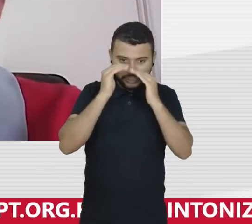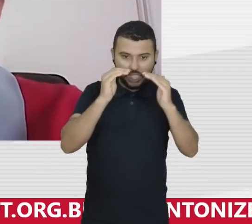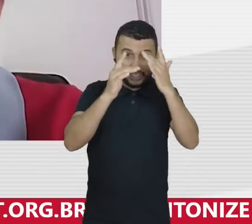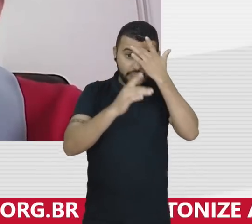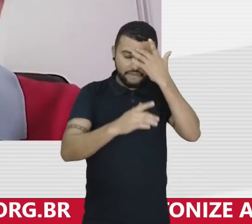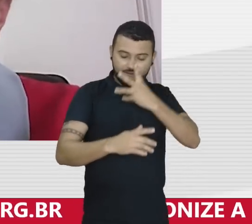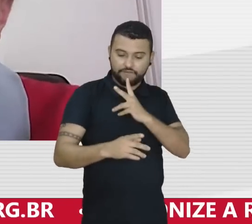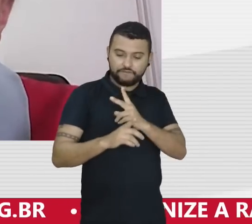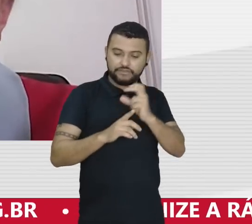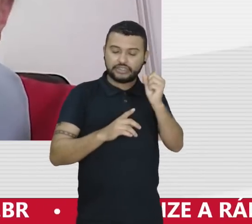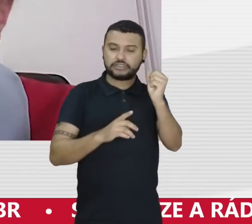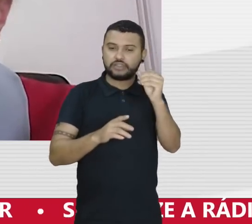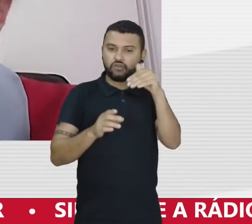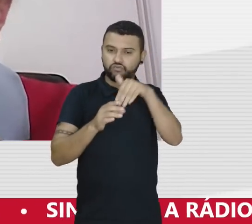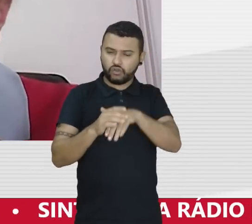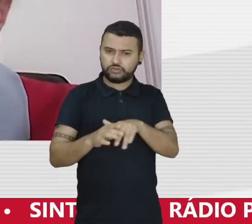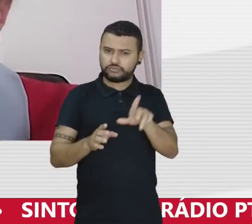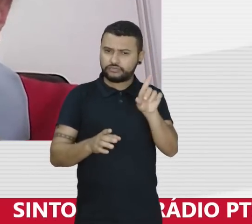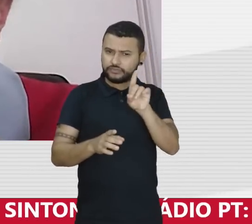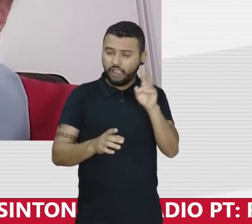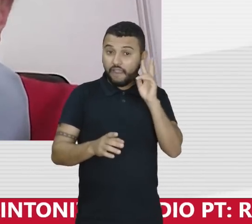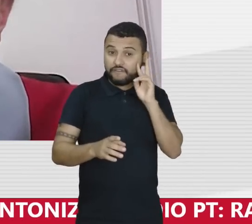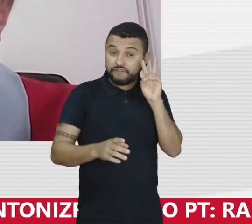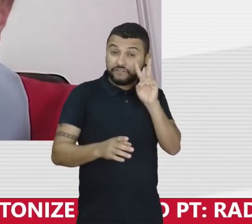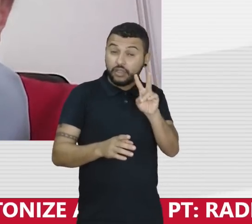eleito. Essa visão,